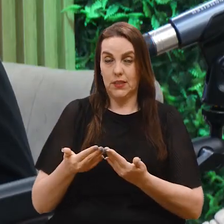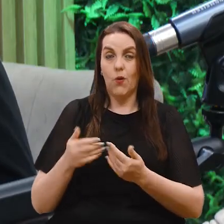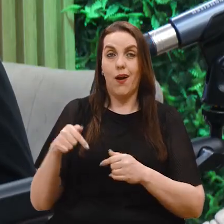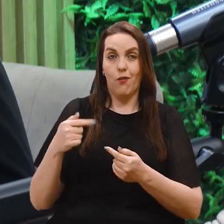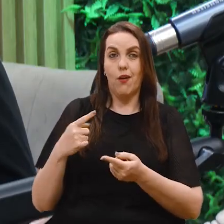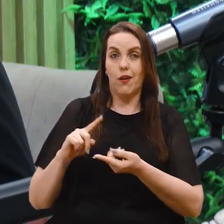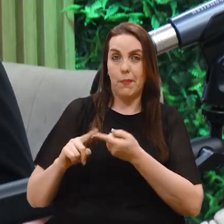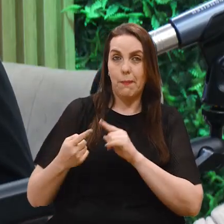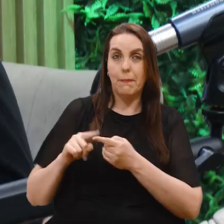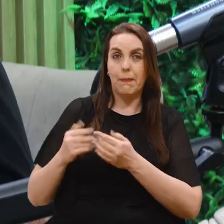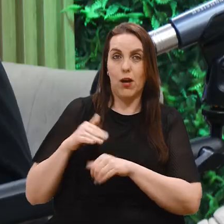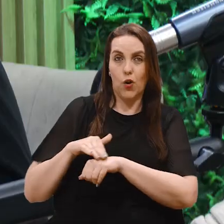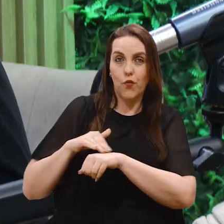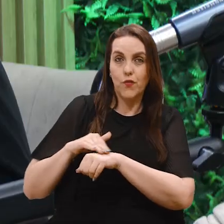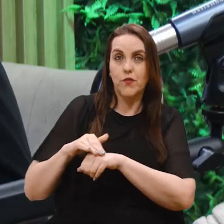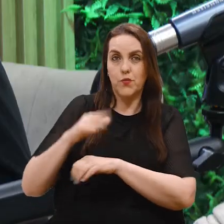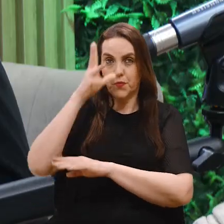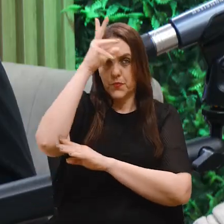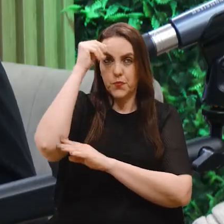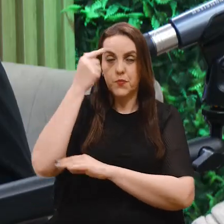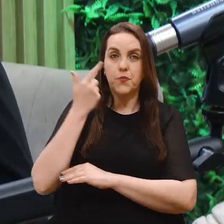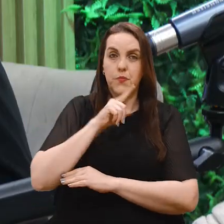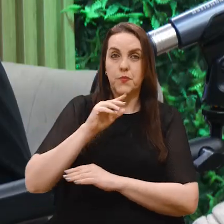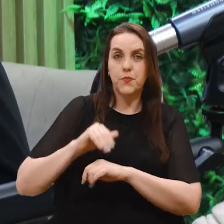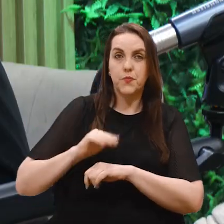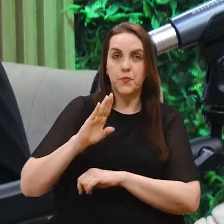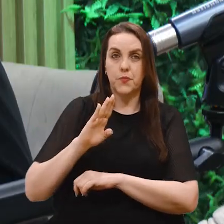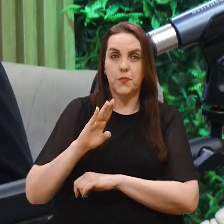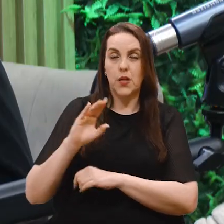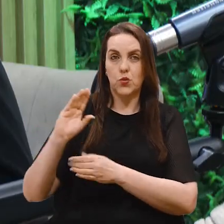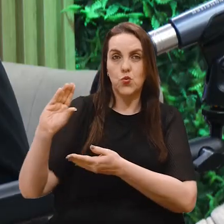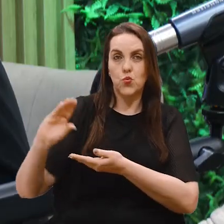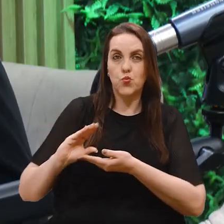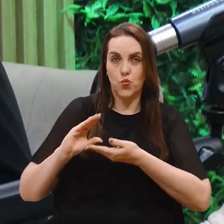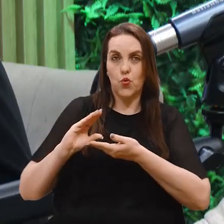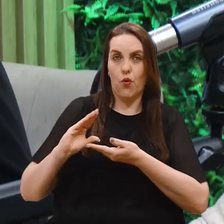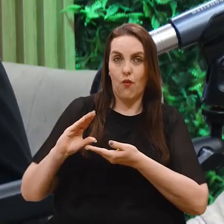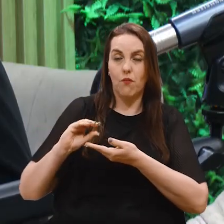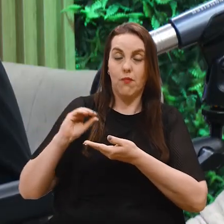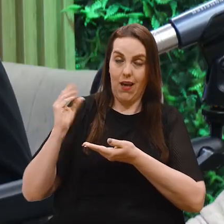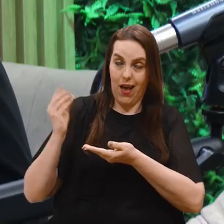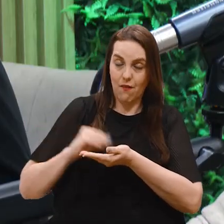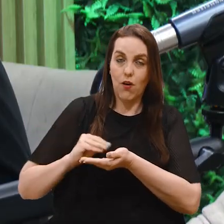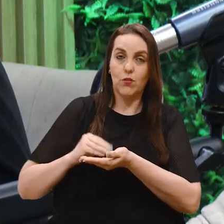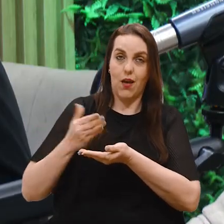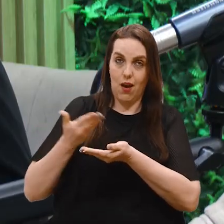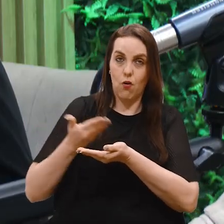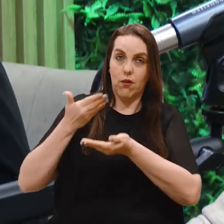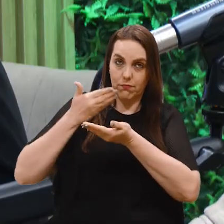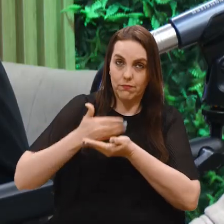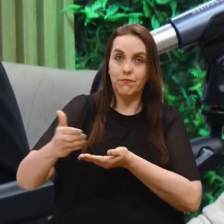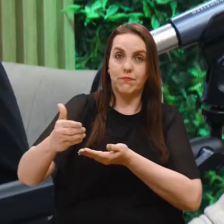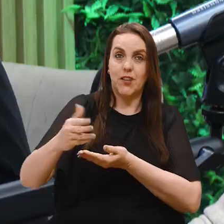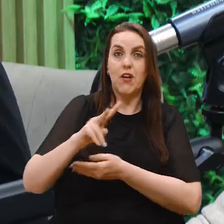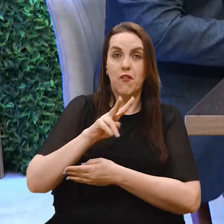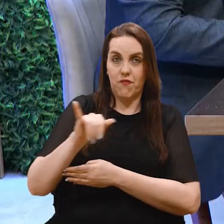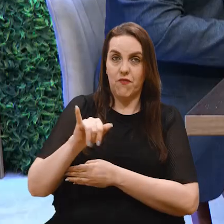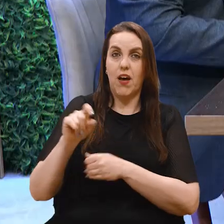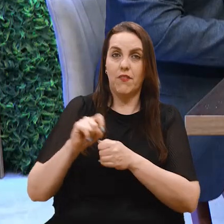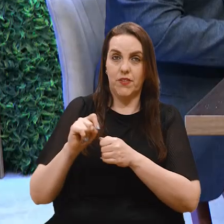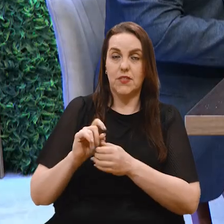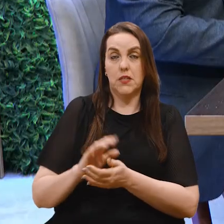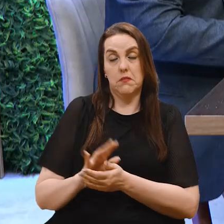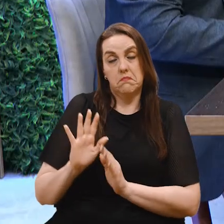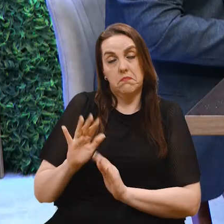município, eles conseguiram mais, o resto que faltava para agora começar. Que vai ser reaberto. Foi o